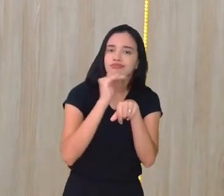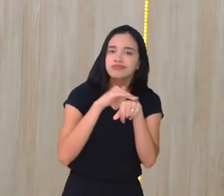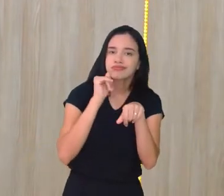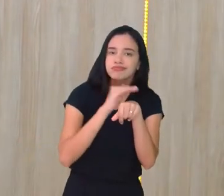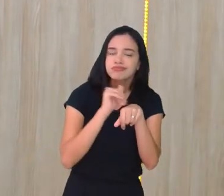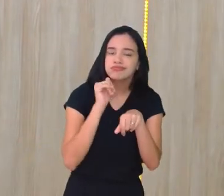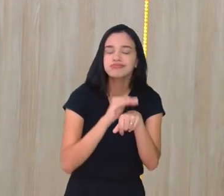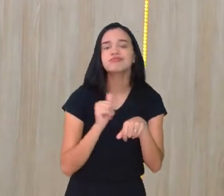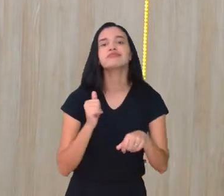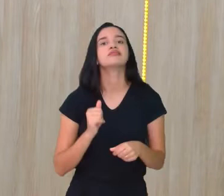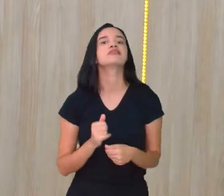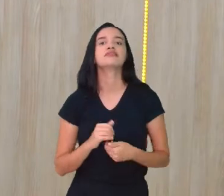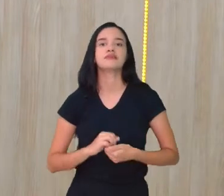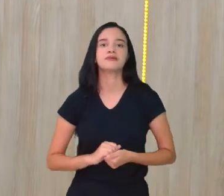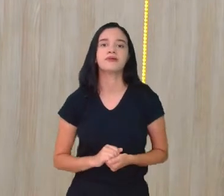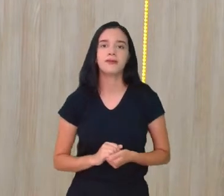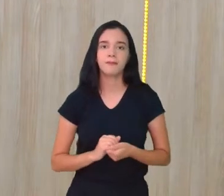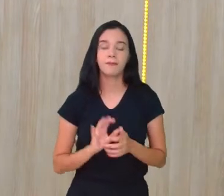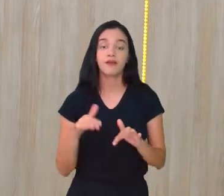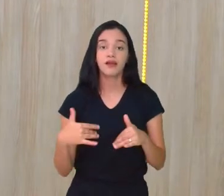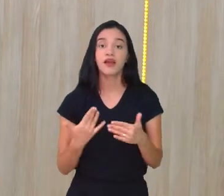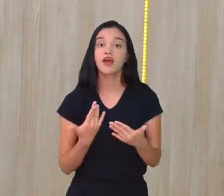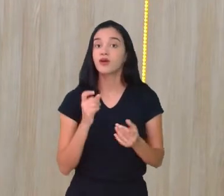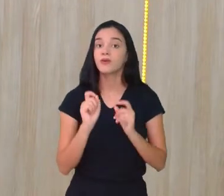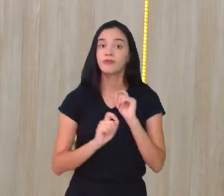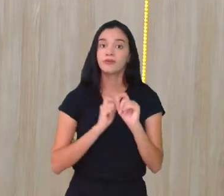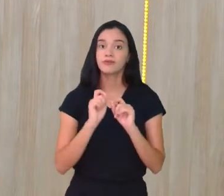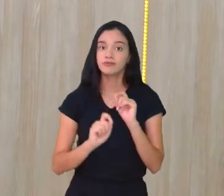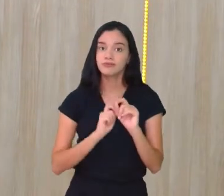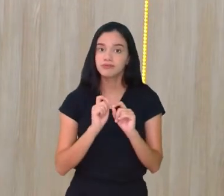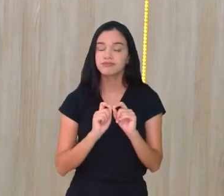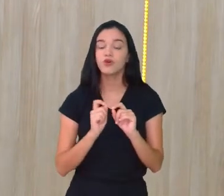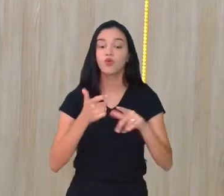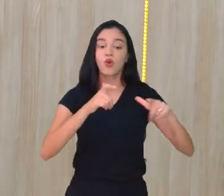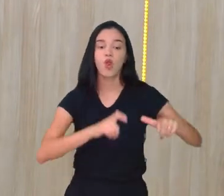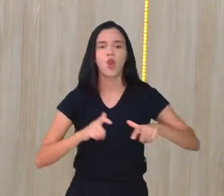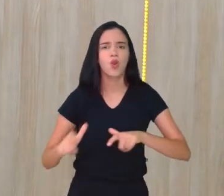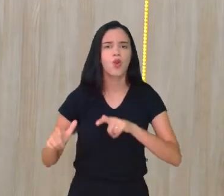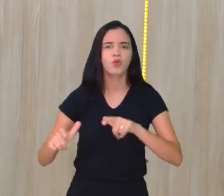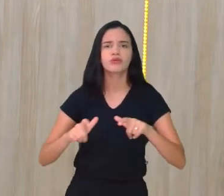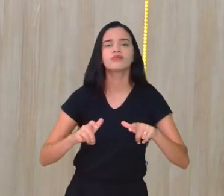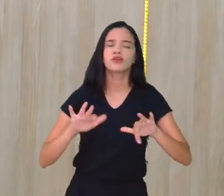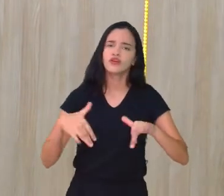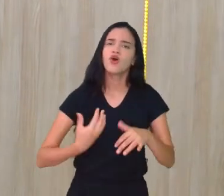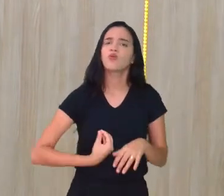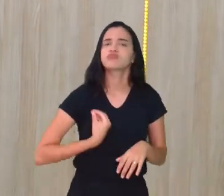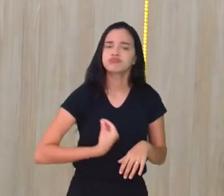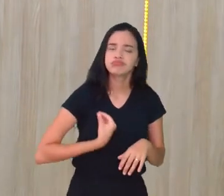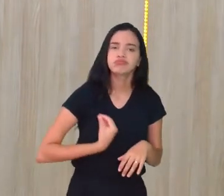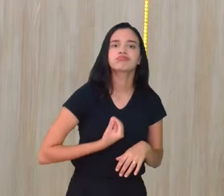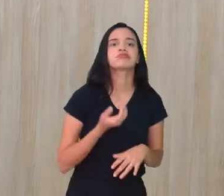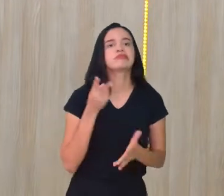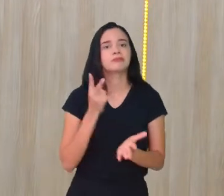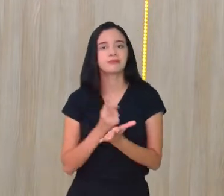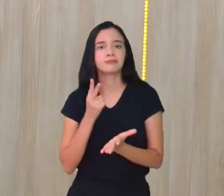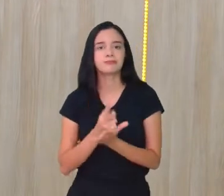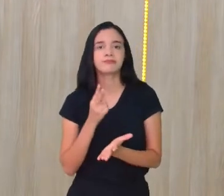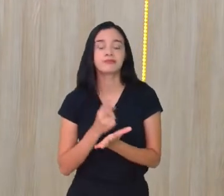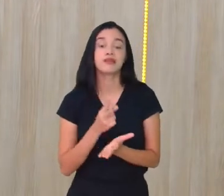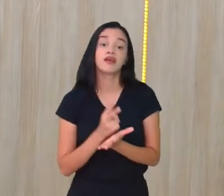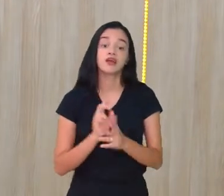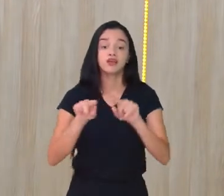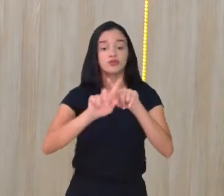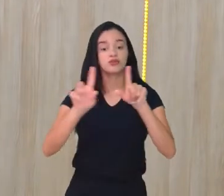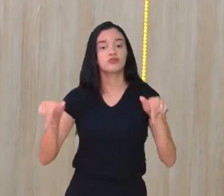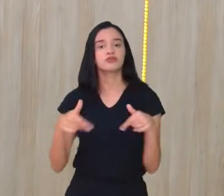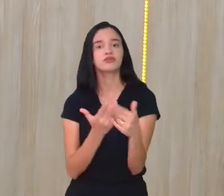afetividade. Afeição por um determinado lugar. Você gosta de estar ali frequentando. Então, na sua sala